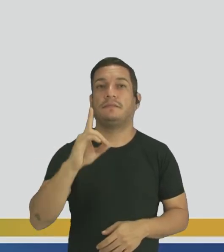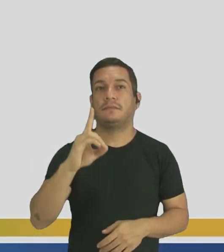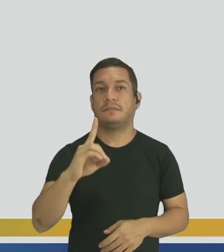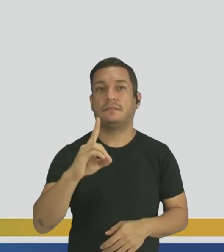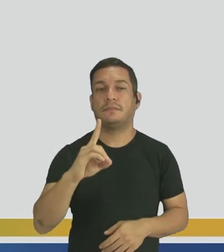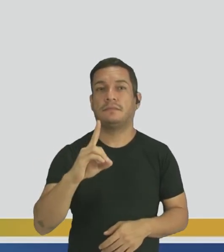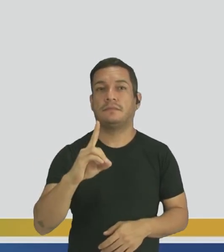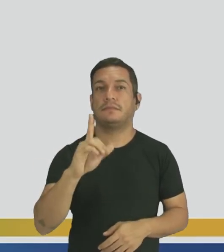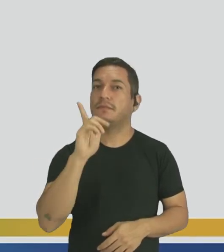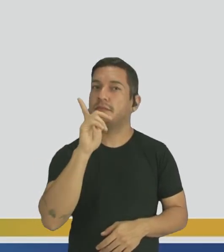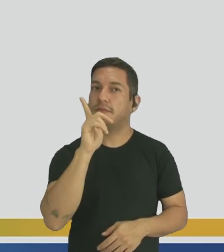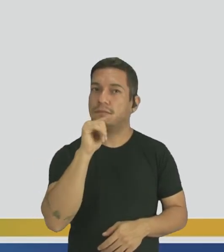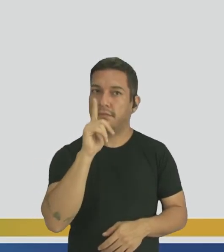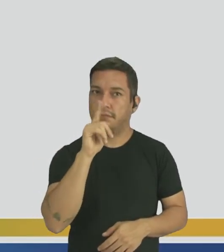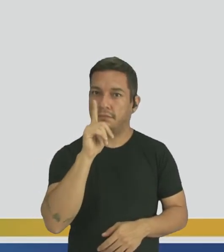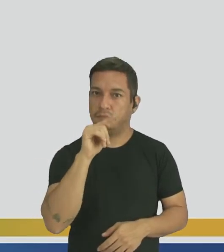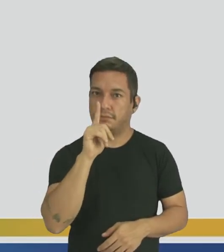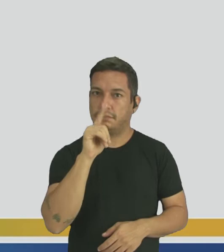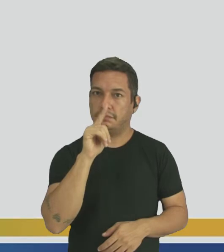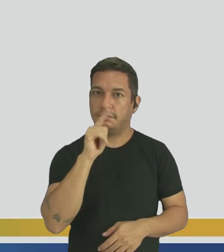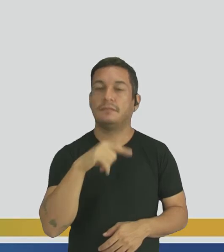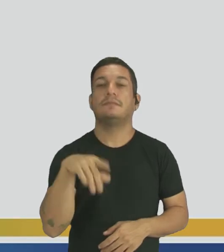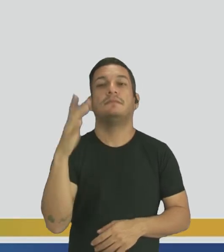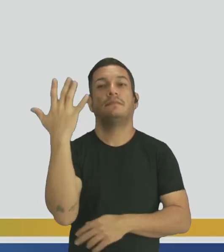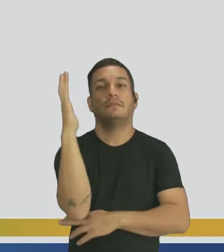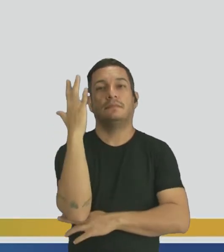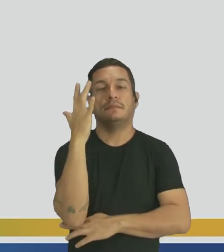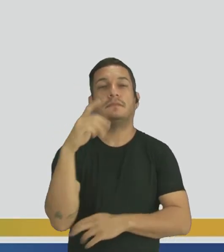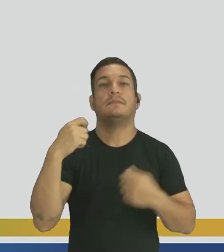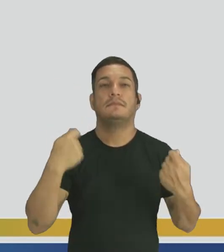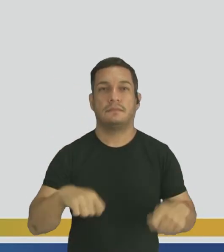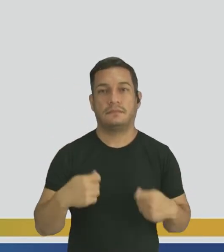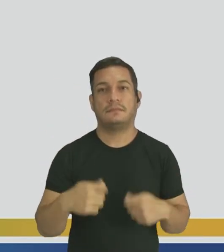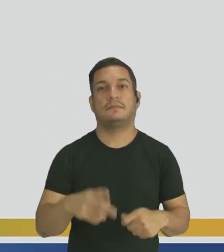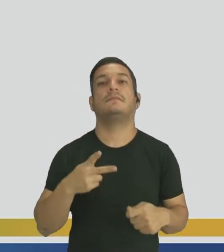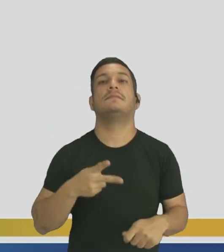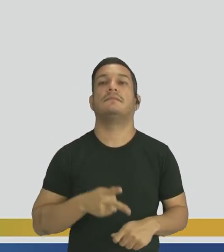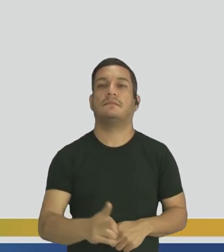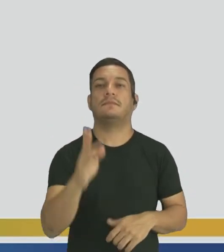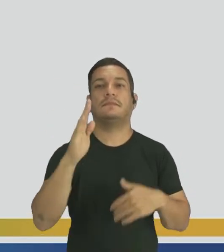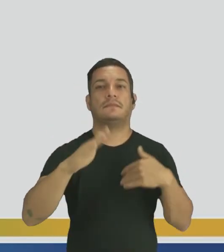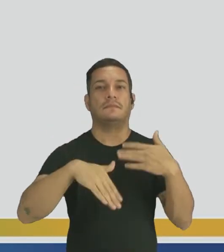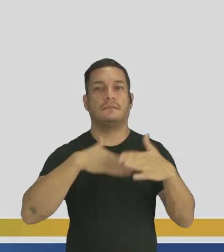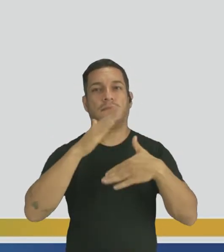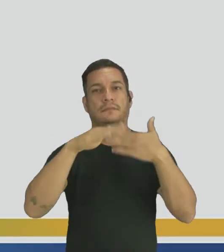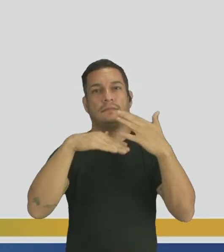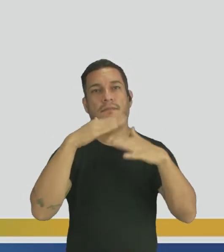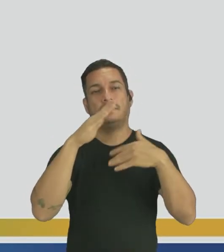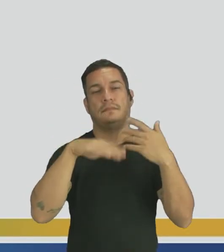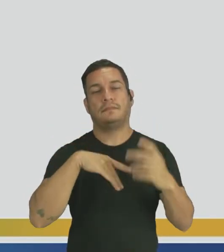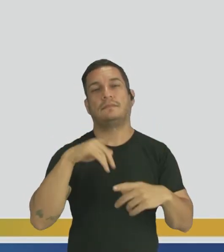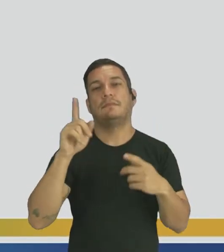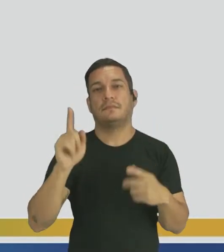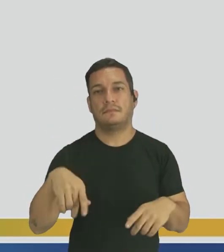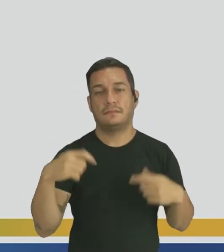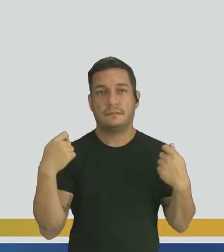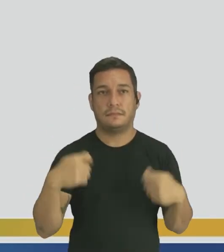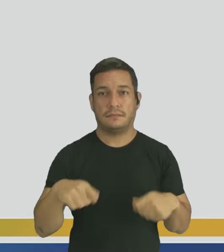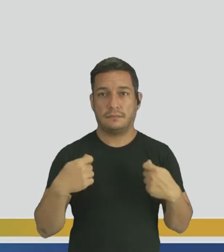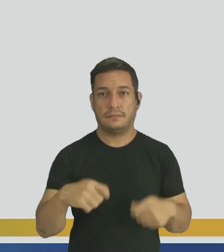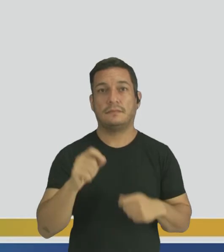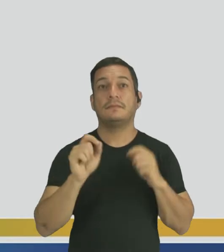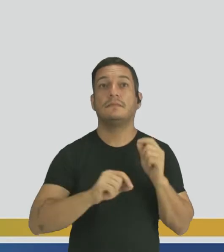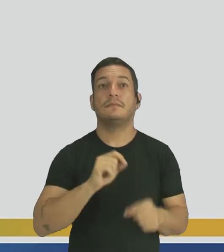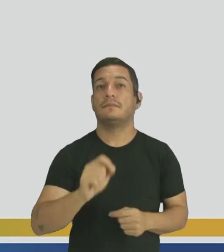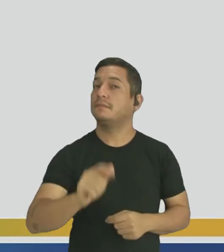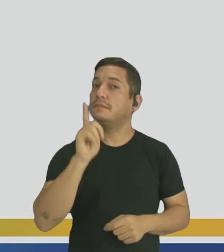D, acertou. A planta, para ela continuar o seu desenvolvimento, né? Ela